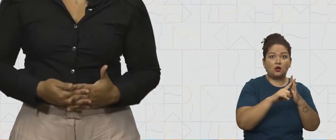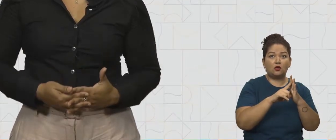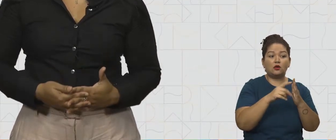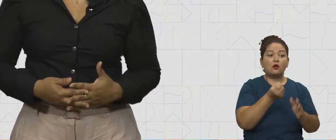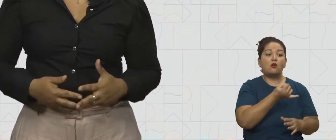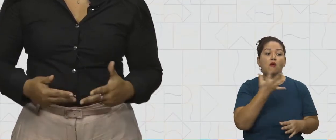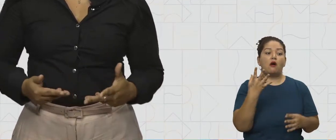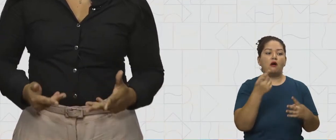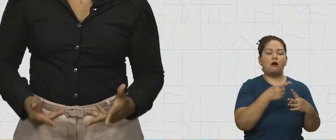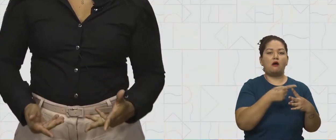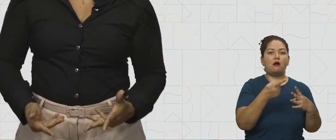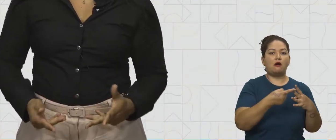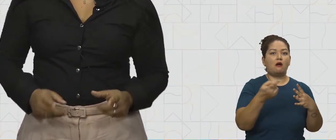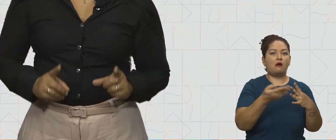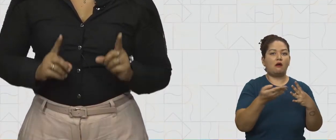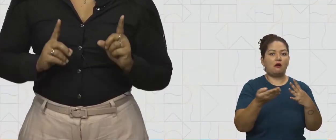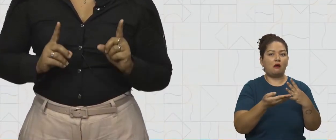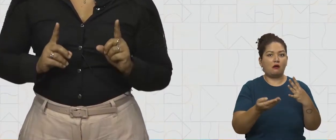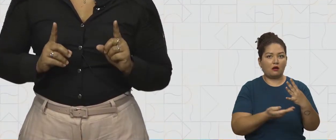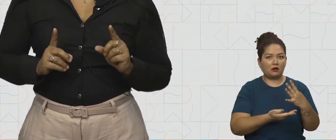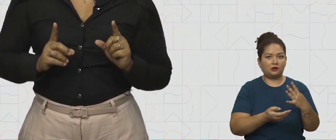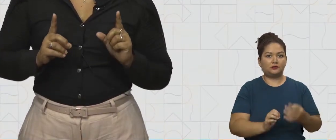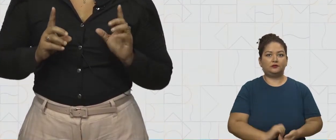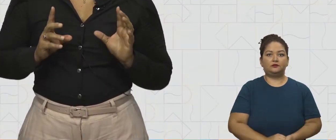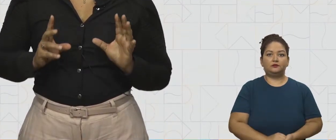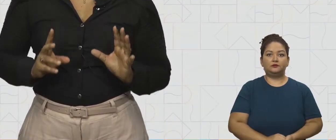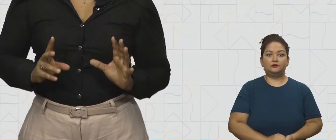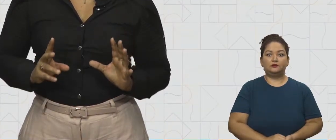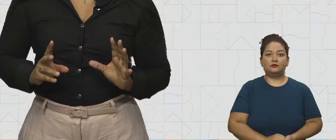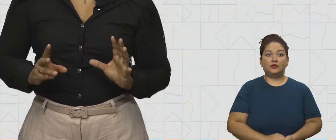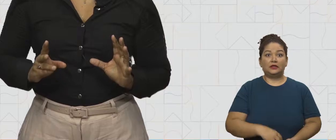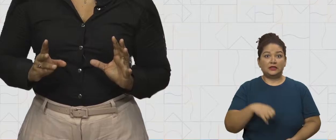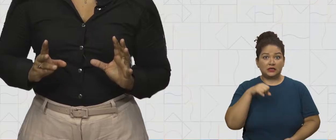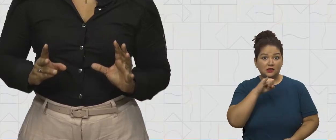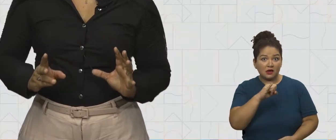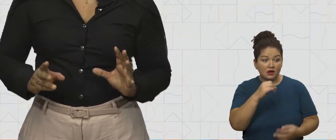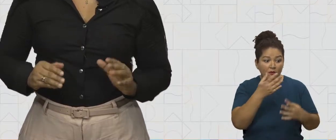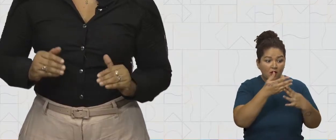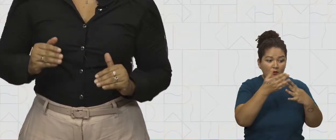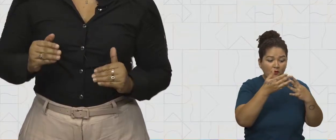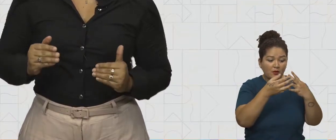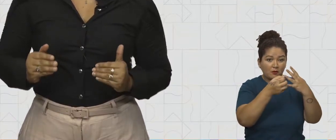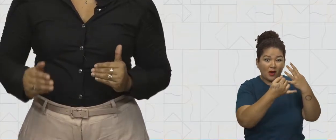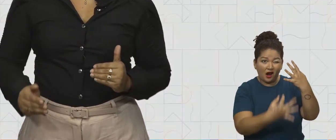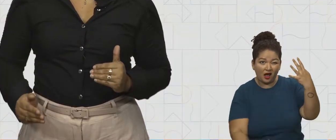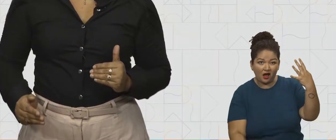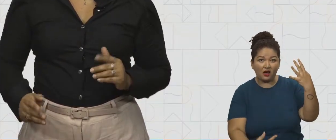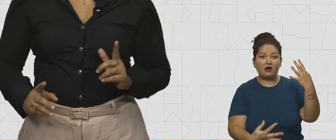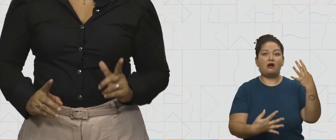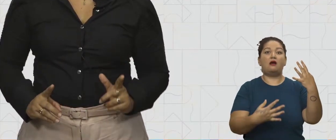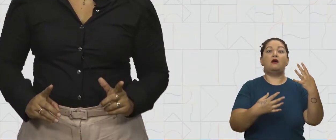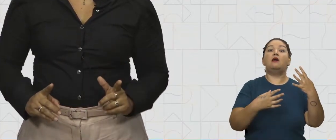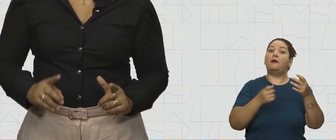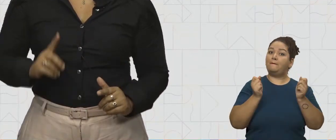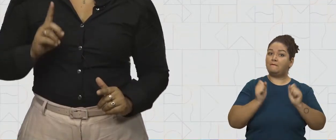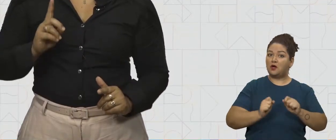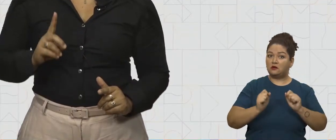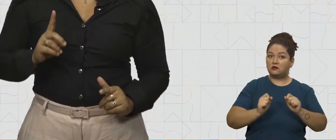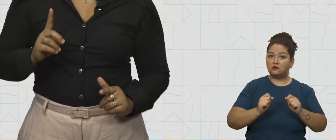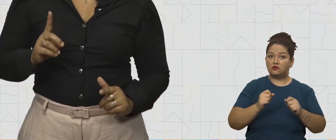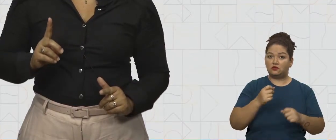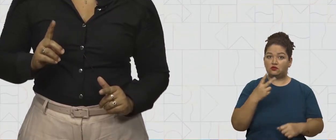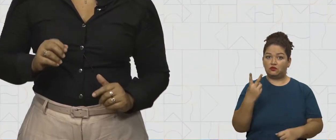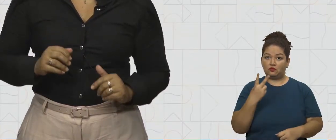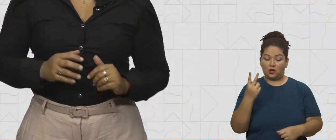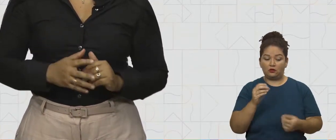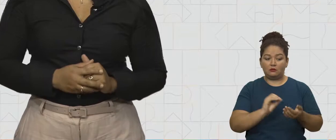quantas vezes ele pode parcelar. Lembrando que, em alguns casos, há um aumento no valor das parcelas, ou seja, no